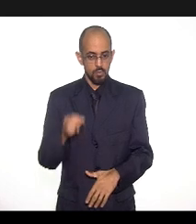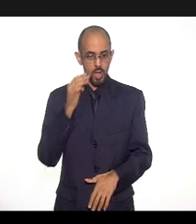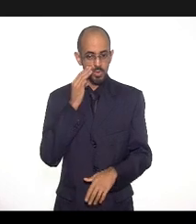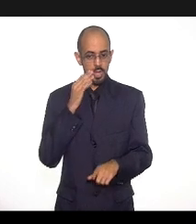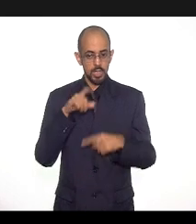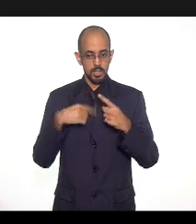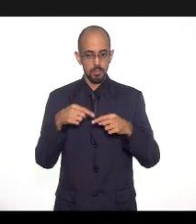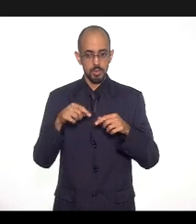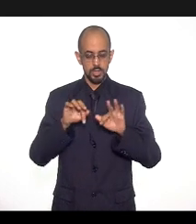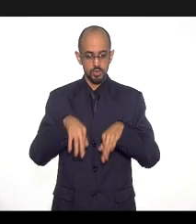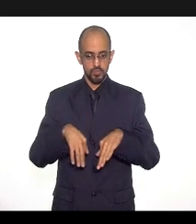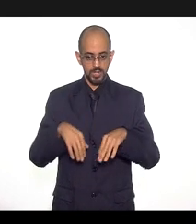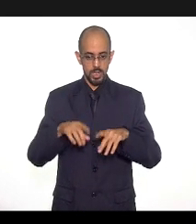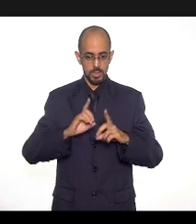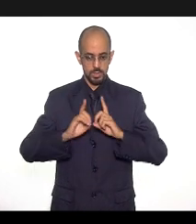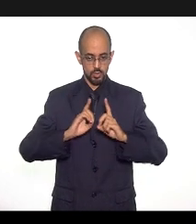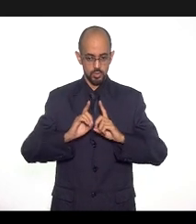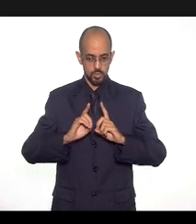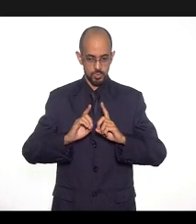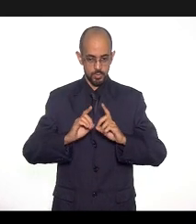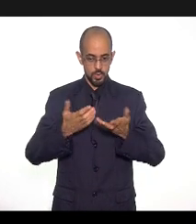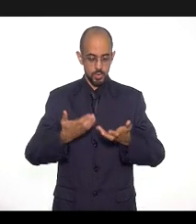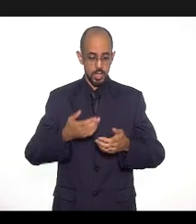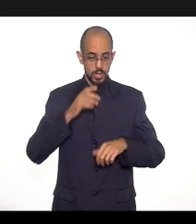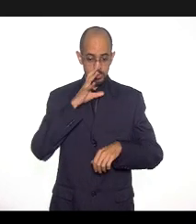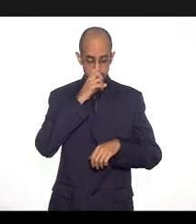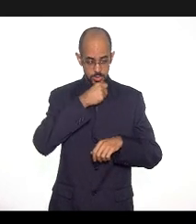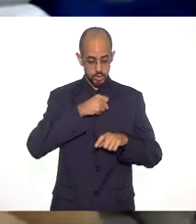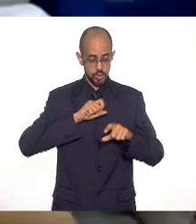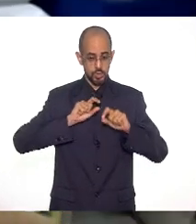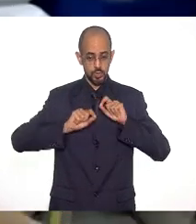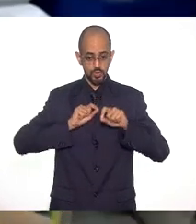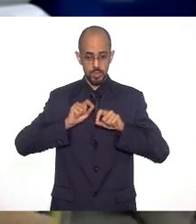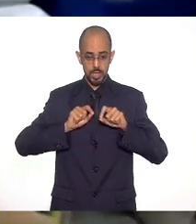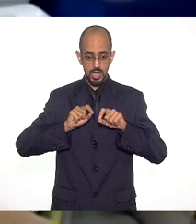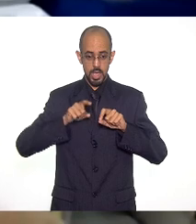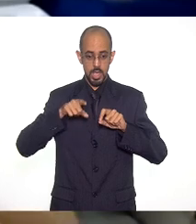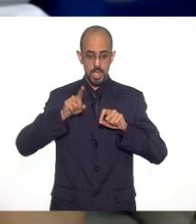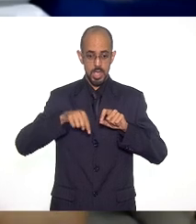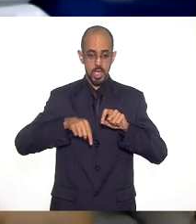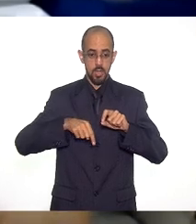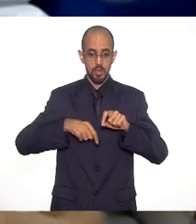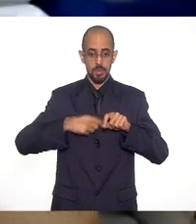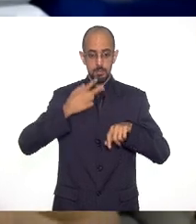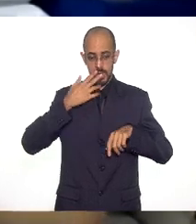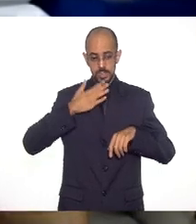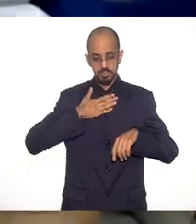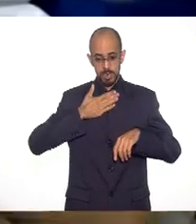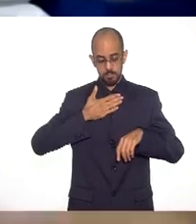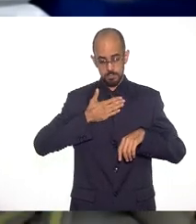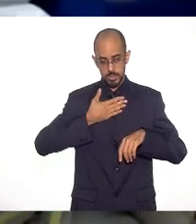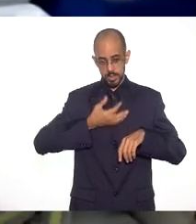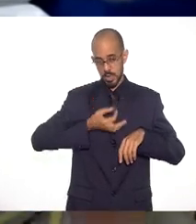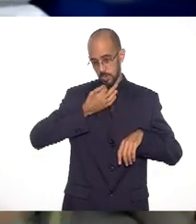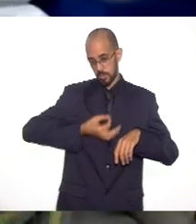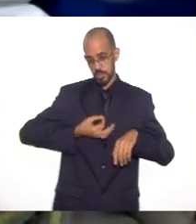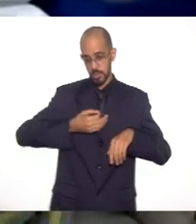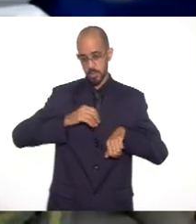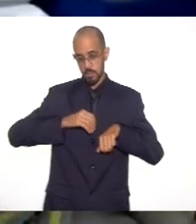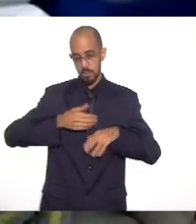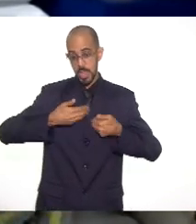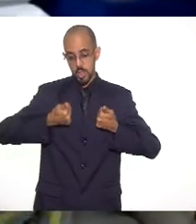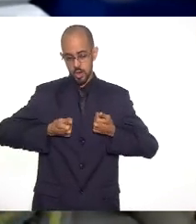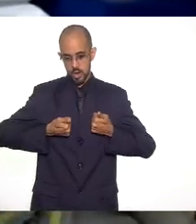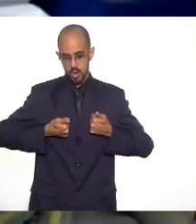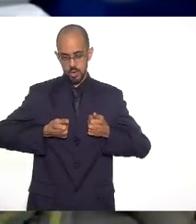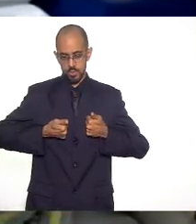alguém... Deputado Valdeque. Eu queria insistir no que me parece ser a posição mais sensata e que não exclui